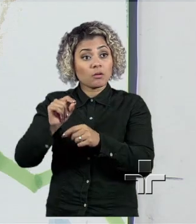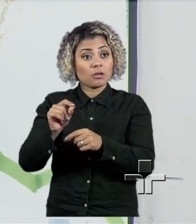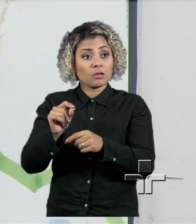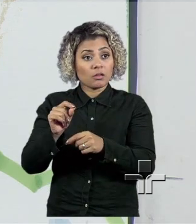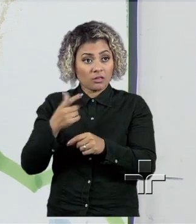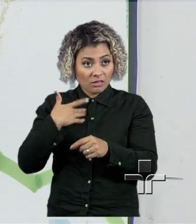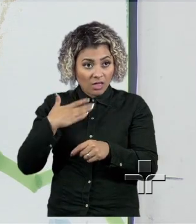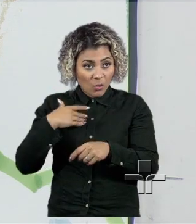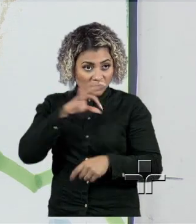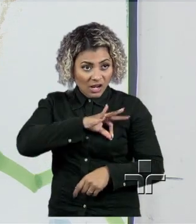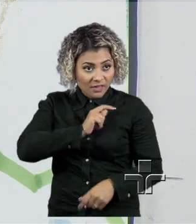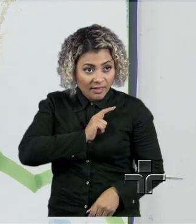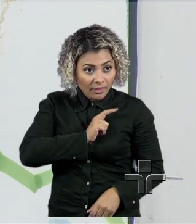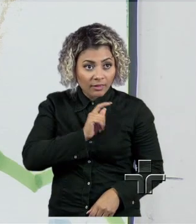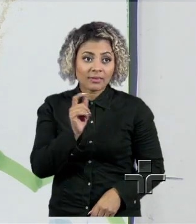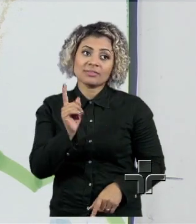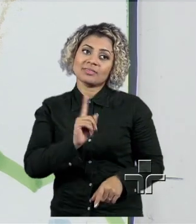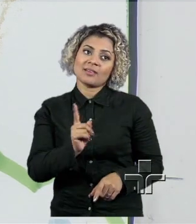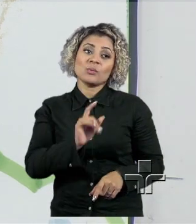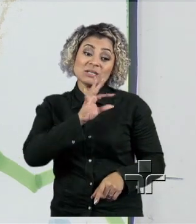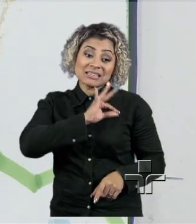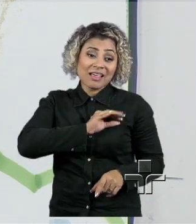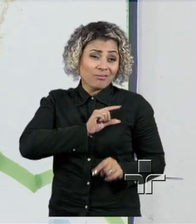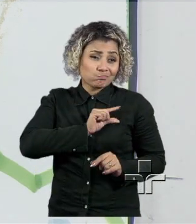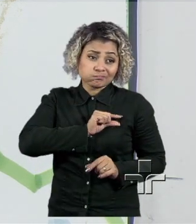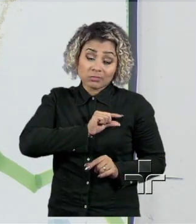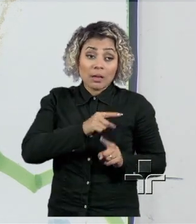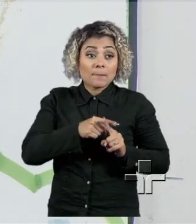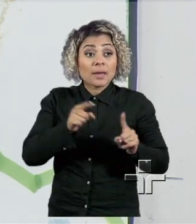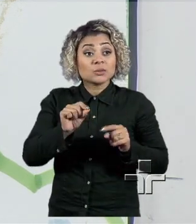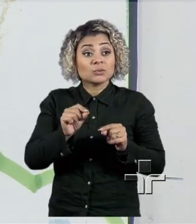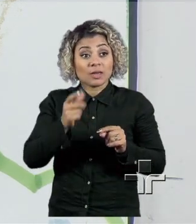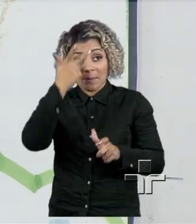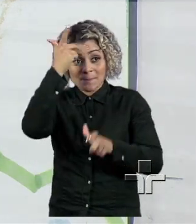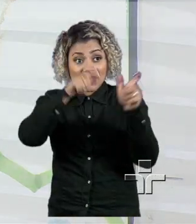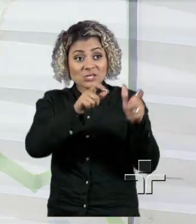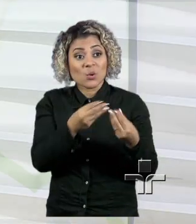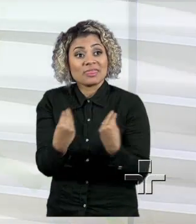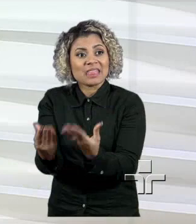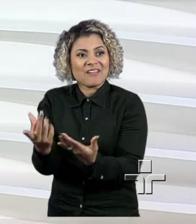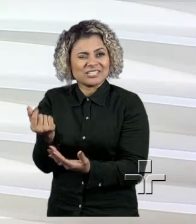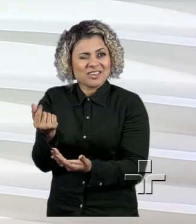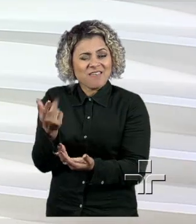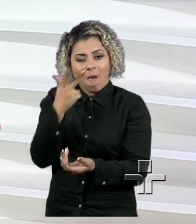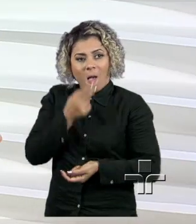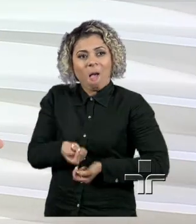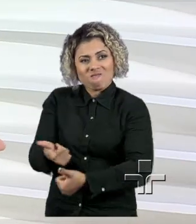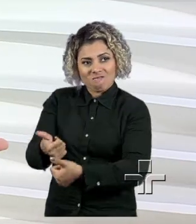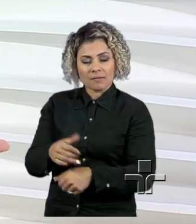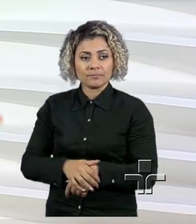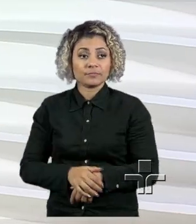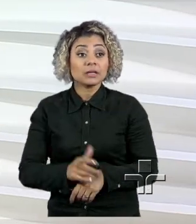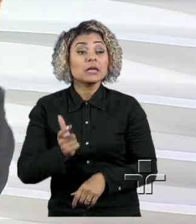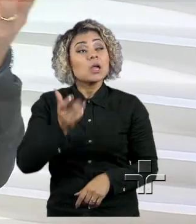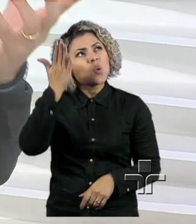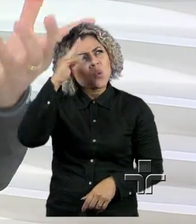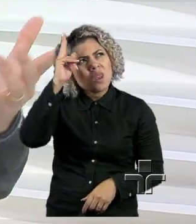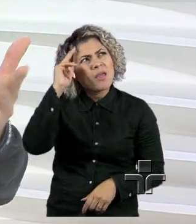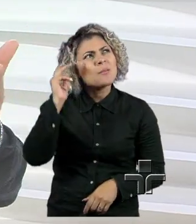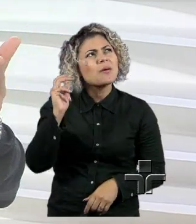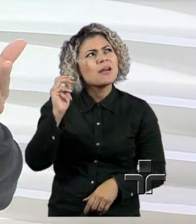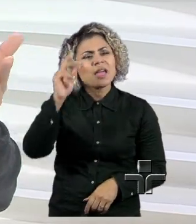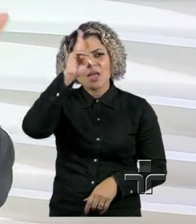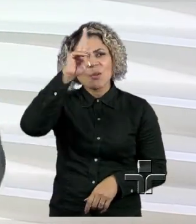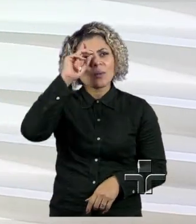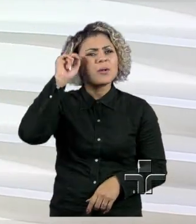gorjeta. Então teve uma fase do Brasil que eu não lembro porquê ao certo, na sexta-feira fazia fila no posto. Eu não lembro se era uma